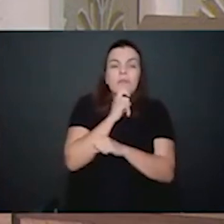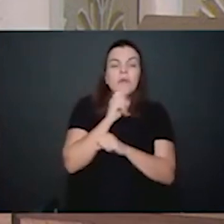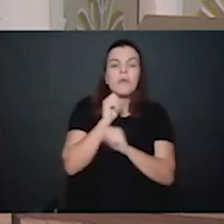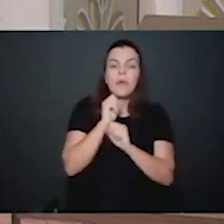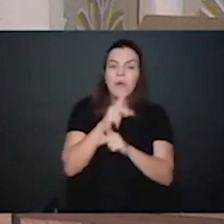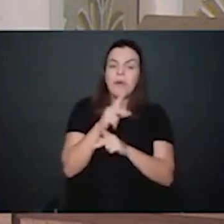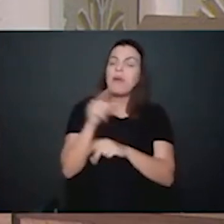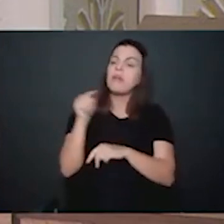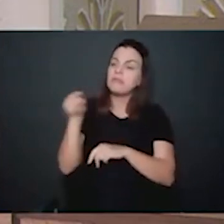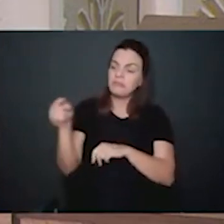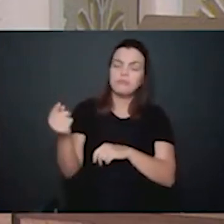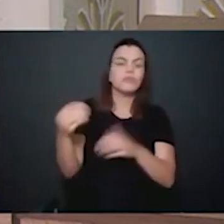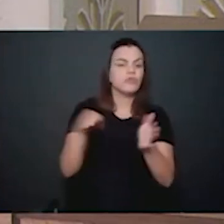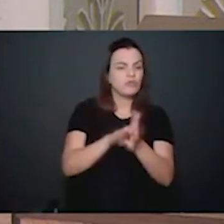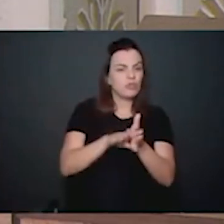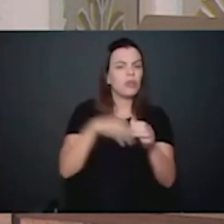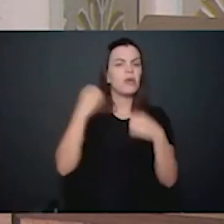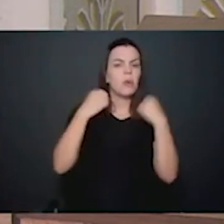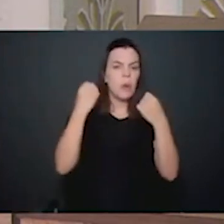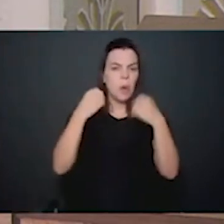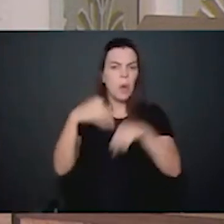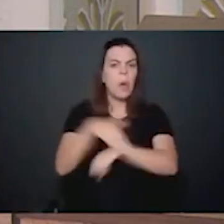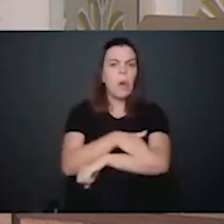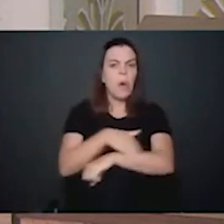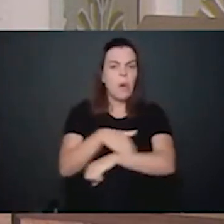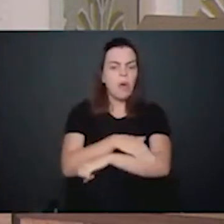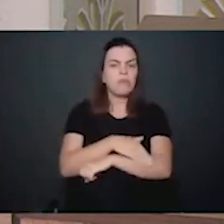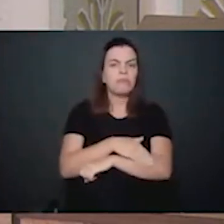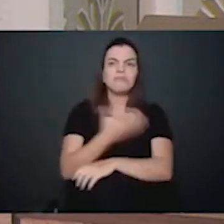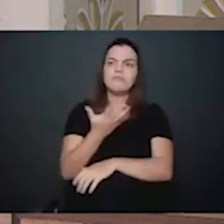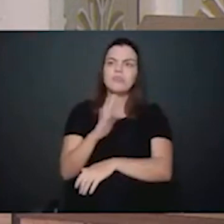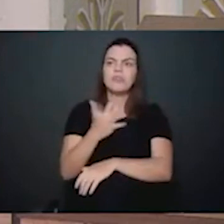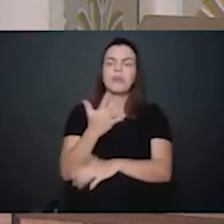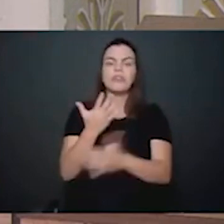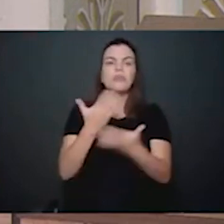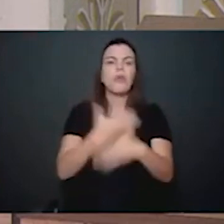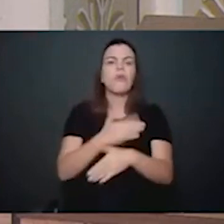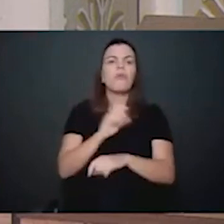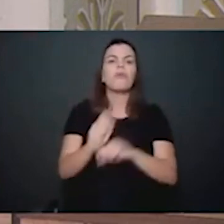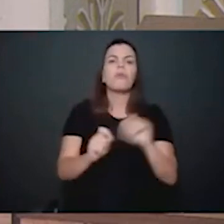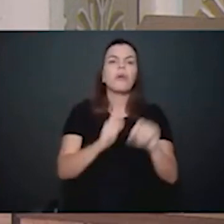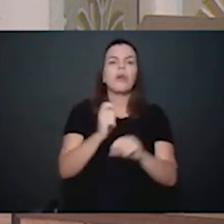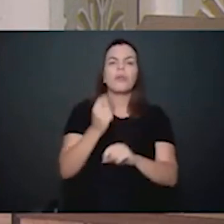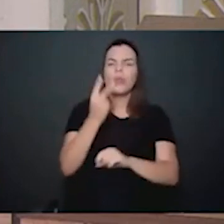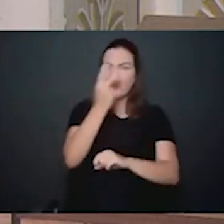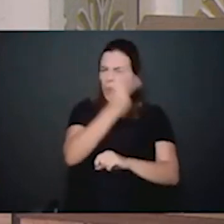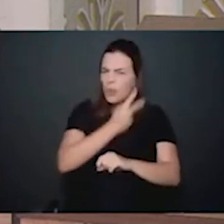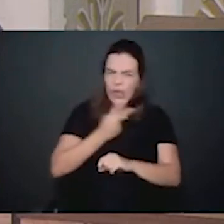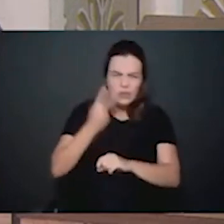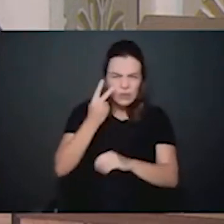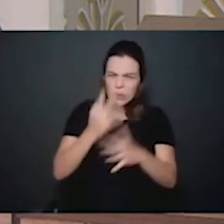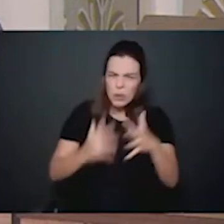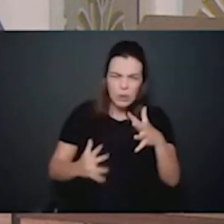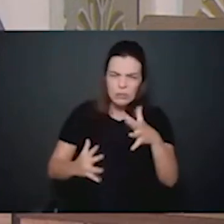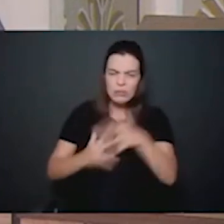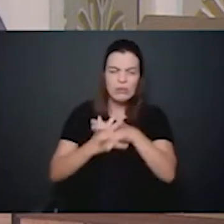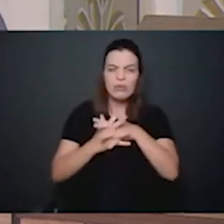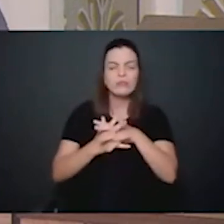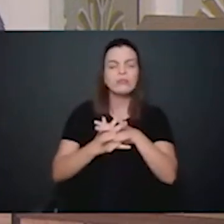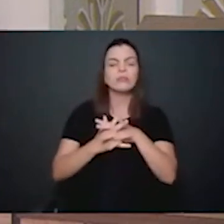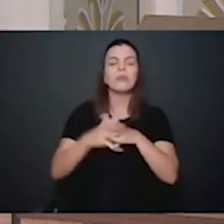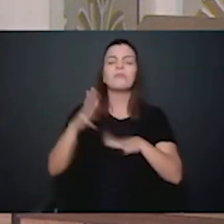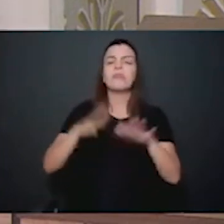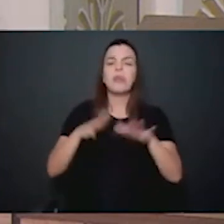Ok realização de uma prova que dura uma hora duas horas no máximo dependendo ali da distância e